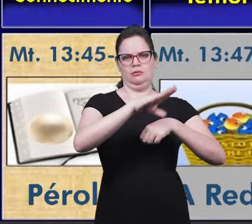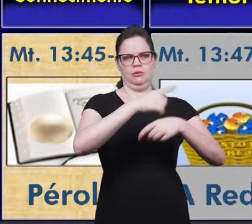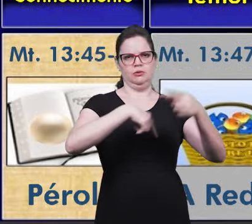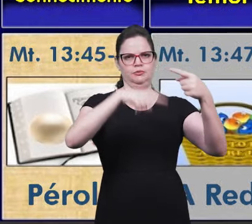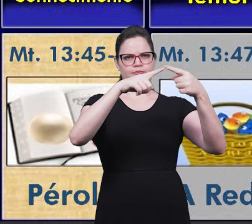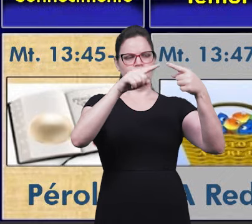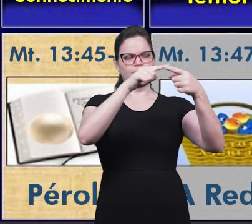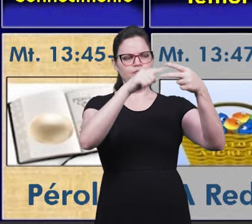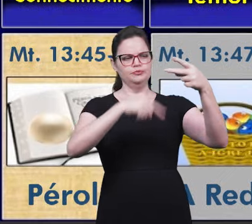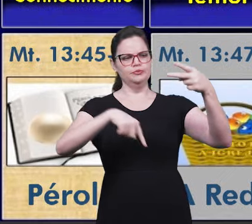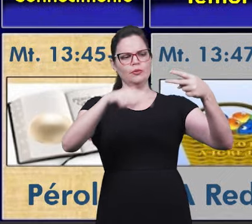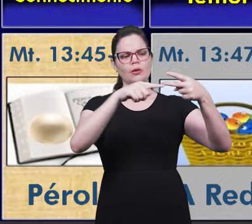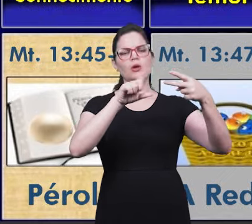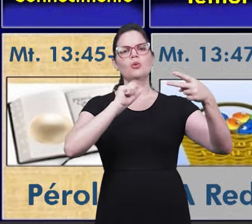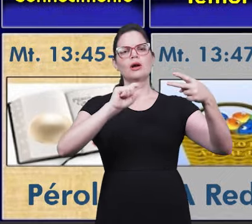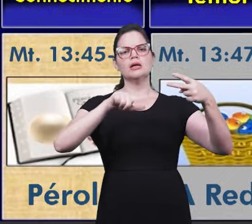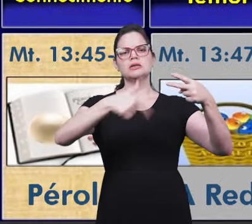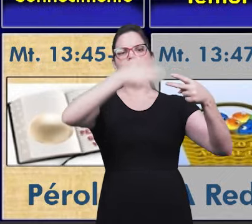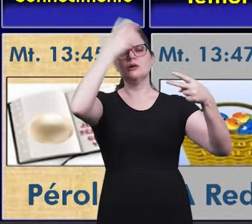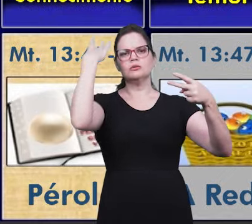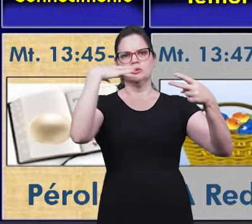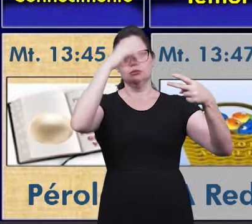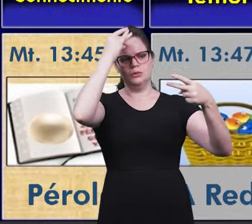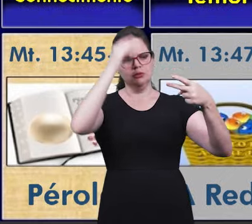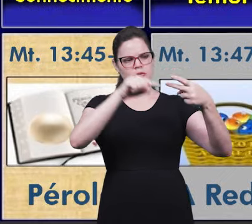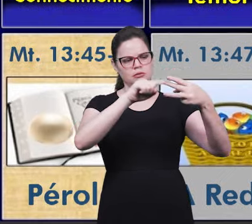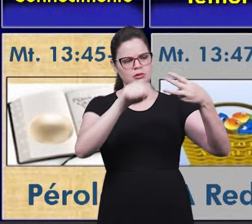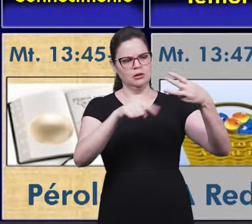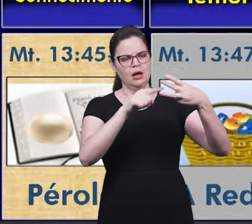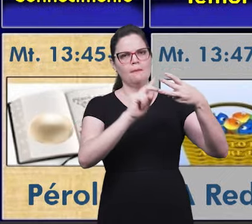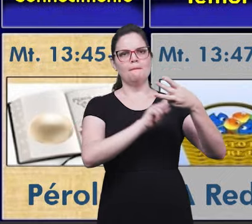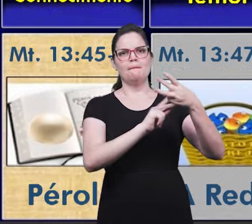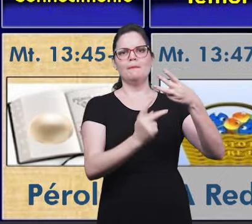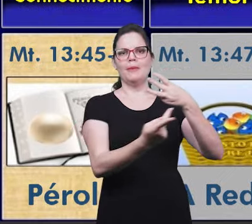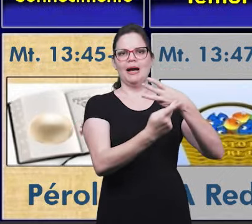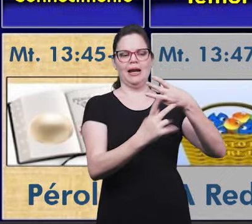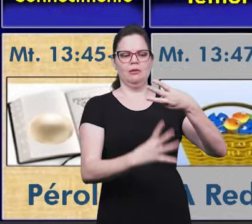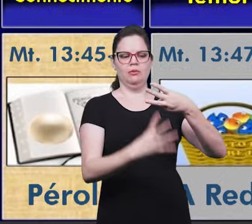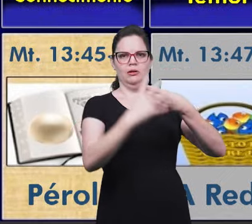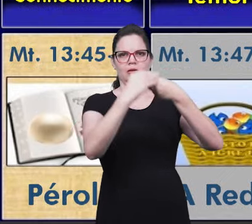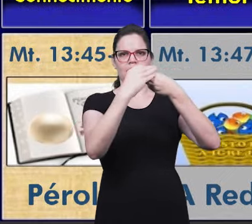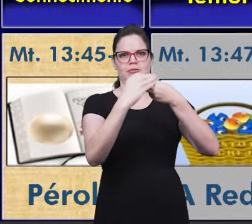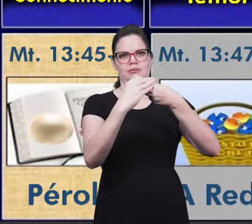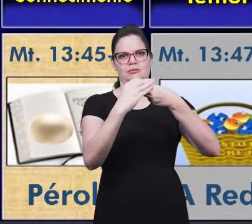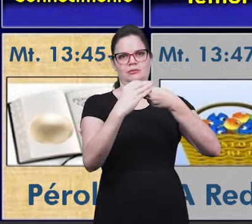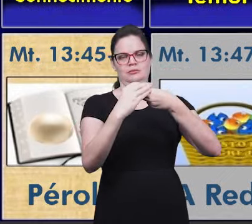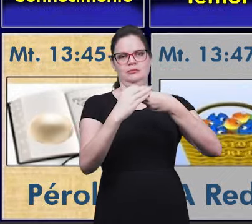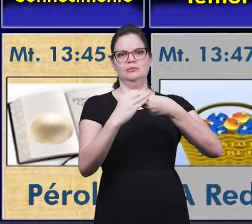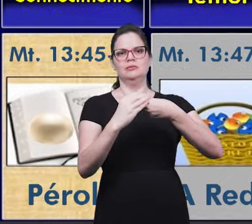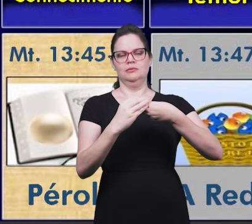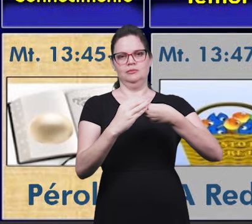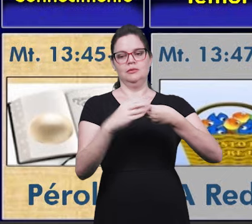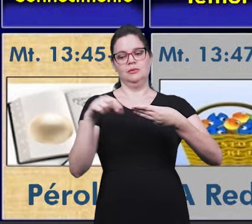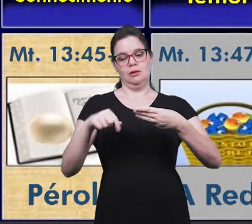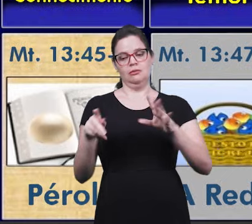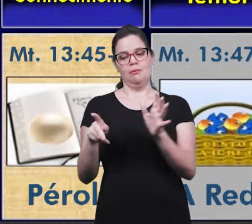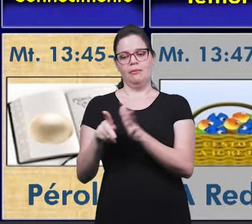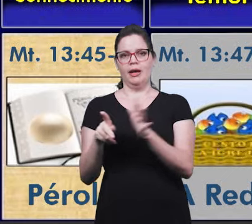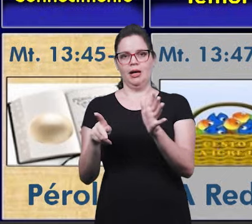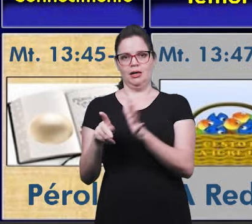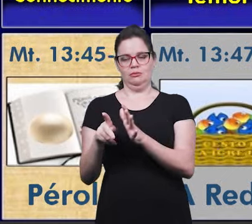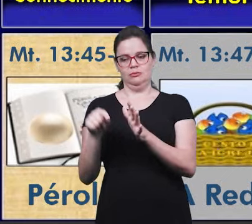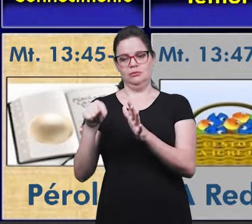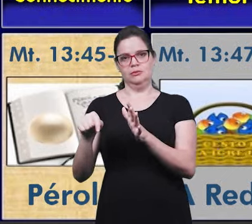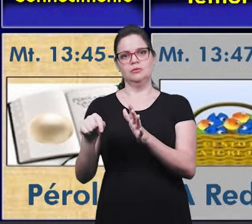Espírito Santo, predominantemente, e uma parábola. Nosso caso agora em Pérgamo é Pérgamo, o espírito de inteligência e